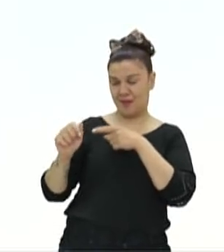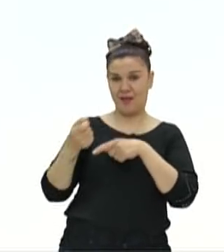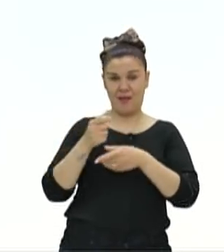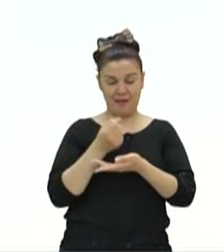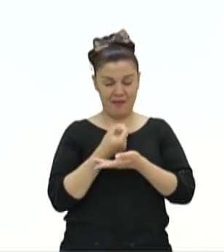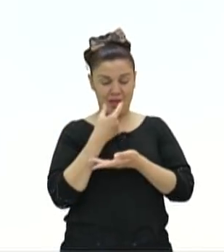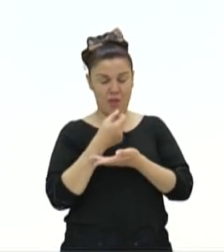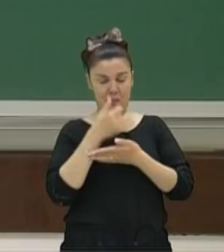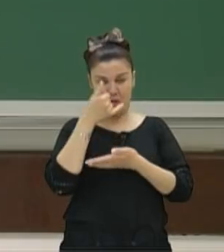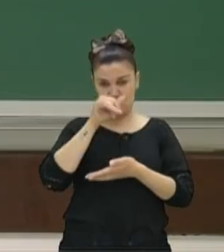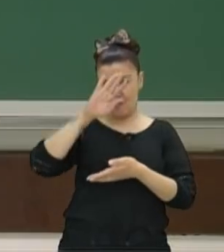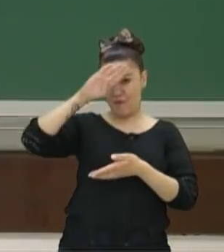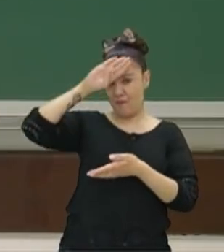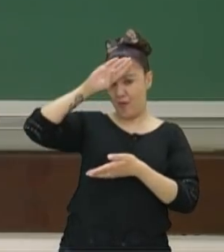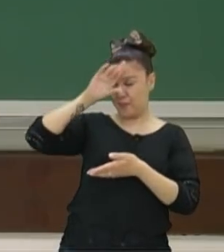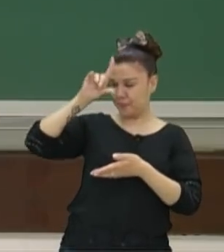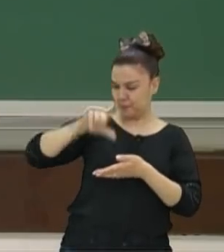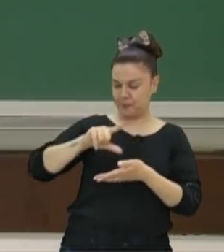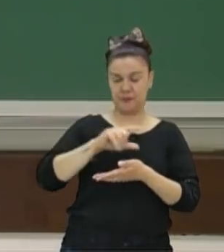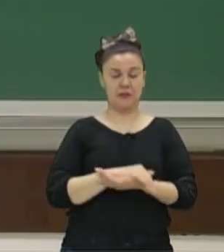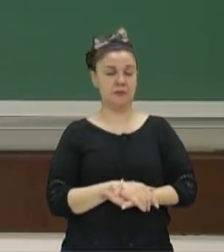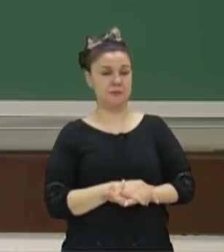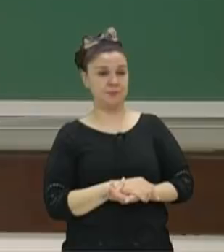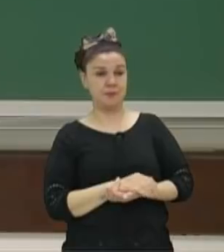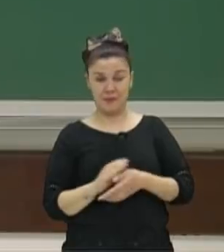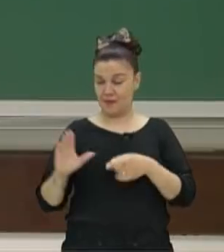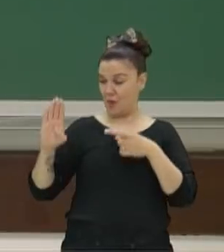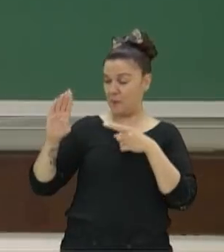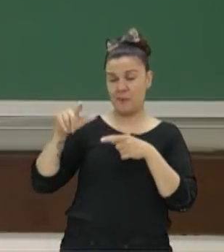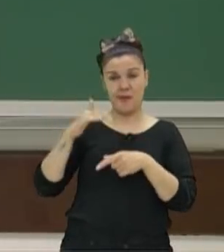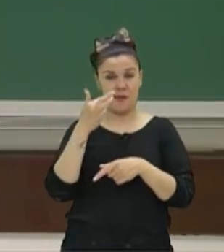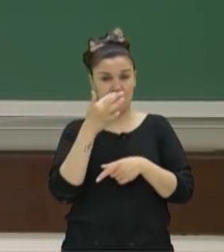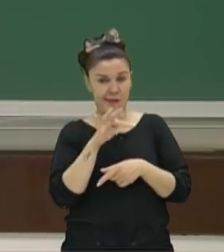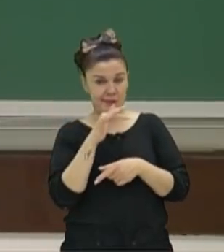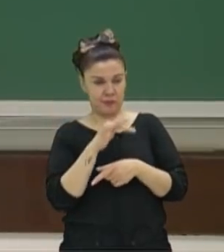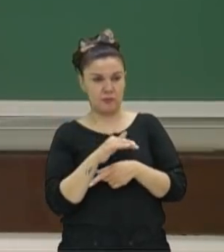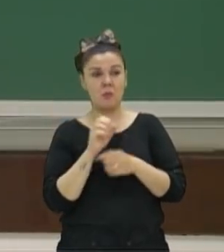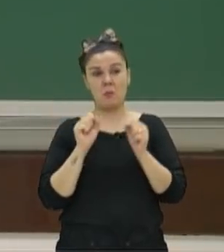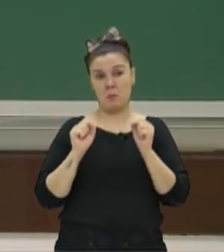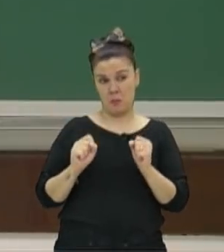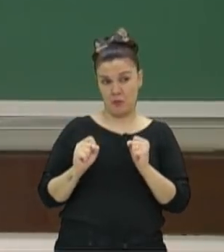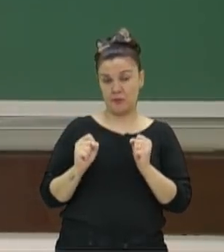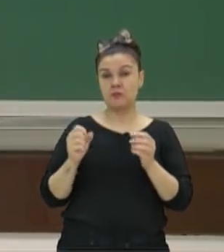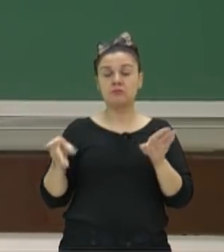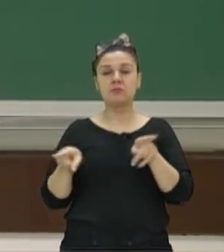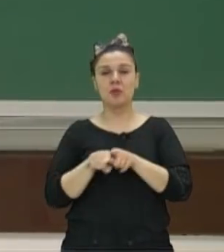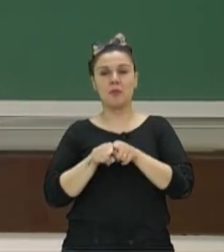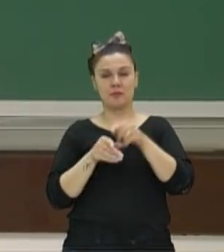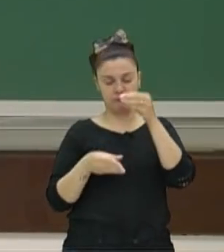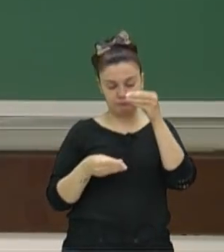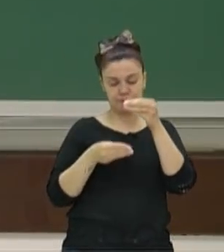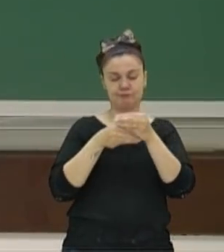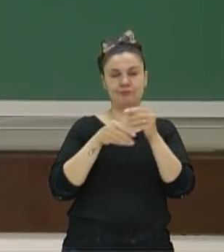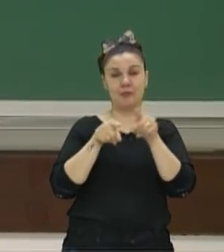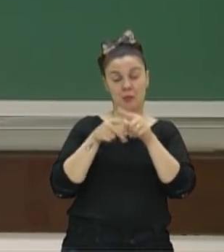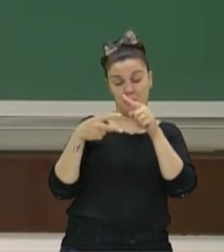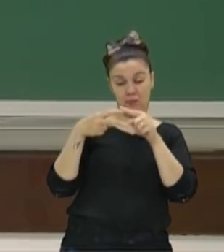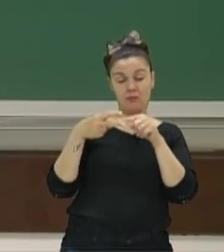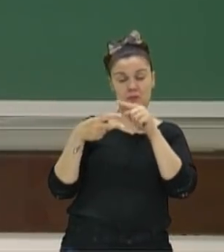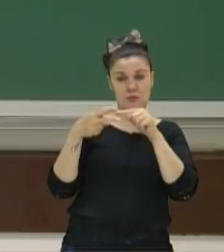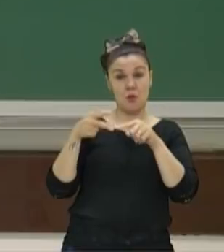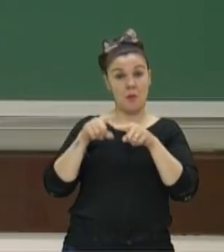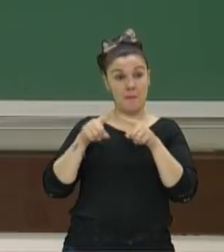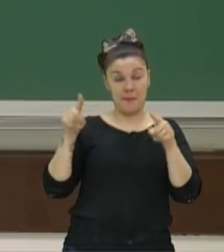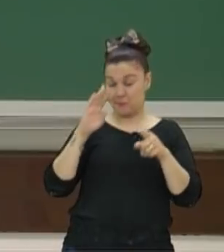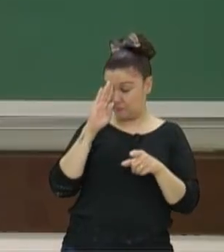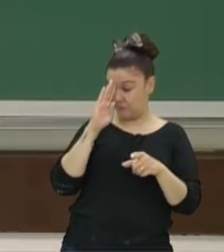para febre. Analgésico é para dor. Então, pode até ser, né, que o médico também receite medicamentos desses.